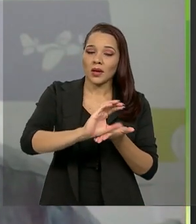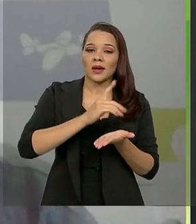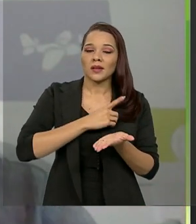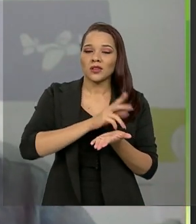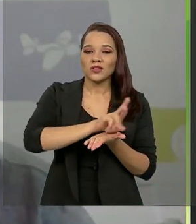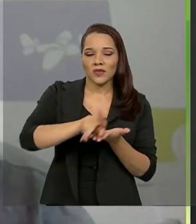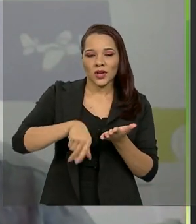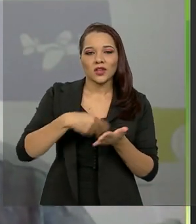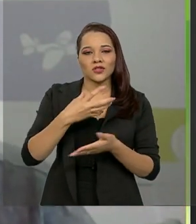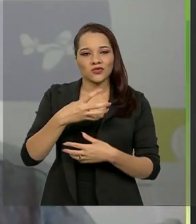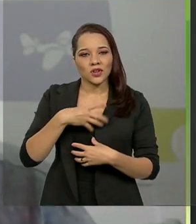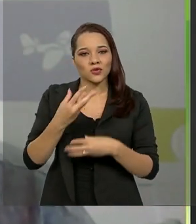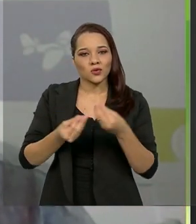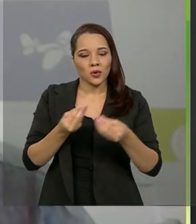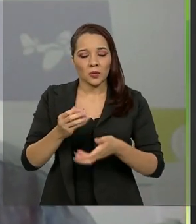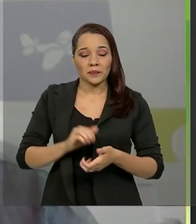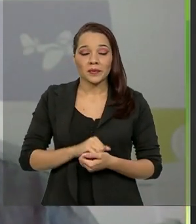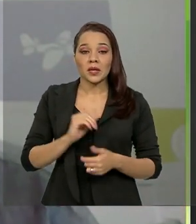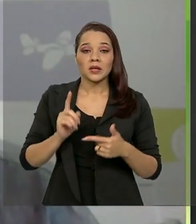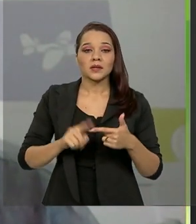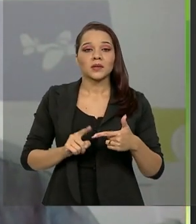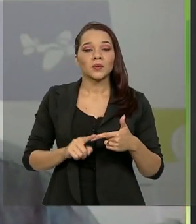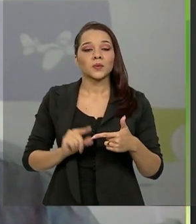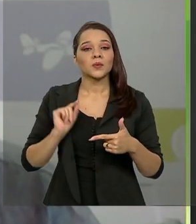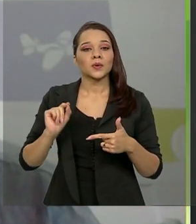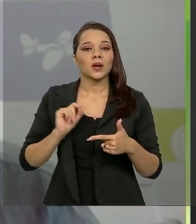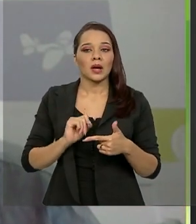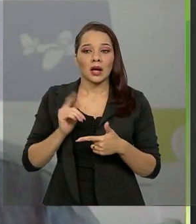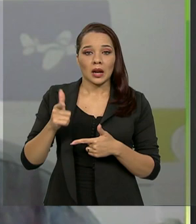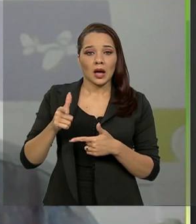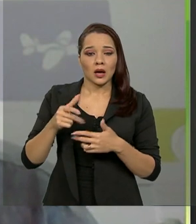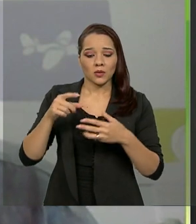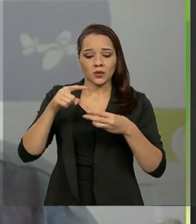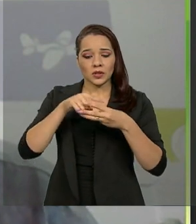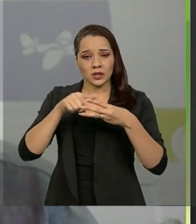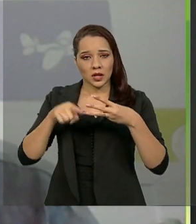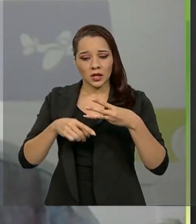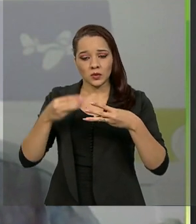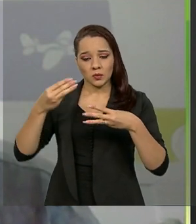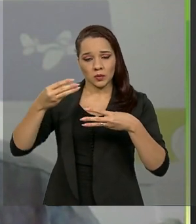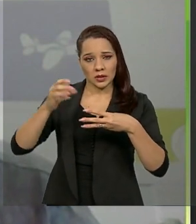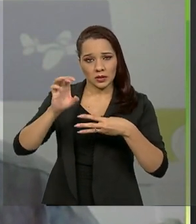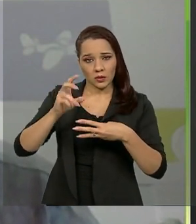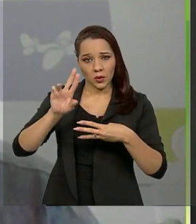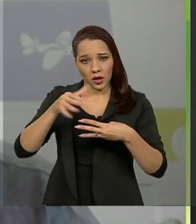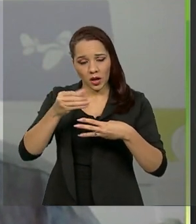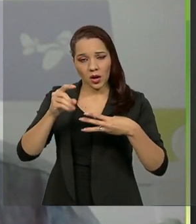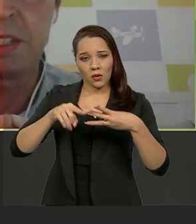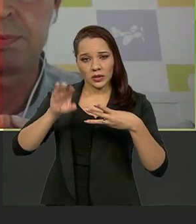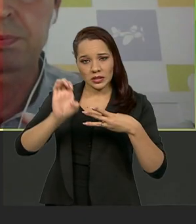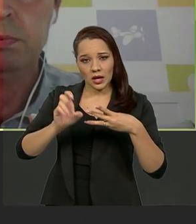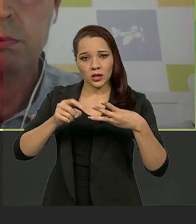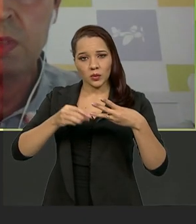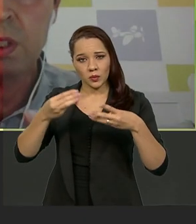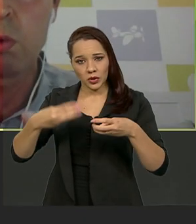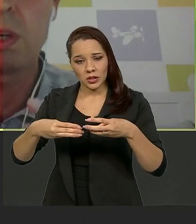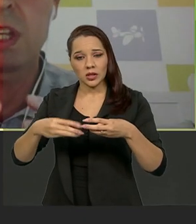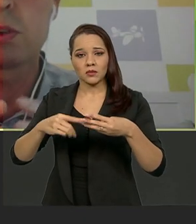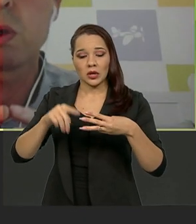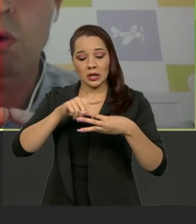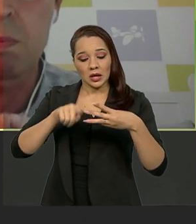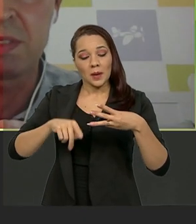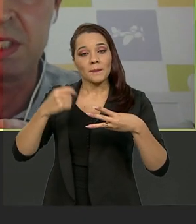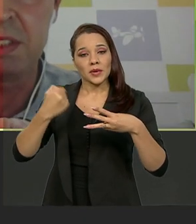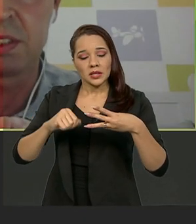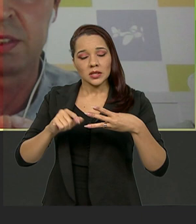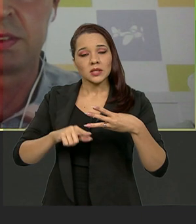fazer isso. E, num segundo momento, os entes da federação, inclusive os municípios, têm que permanecer também com a